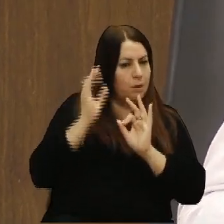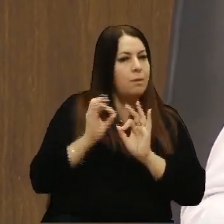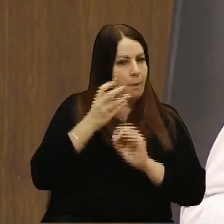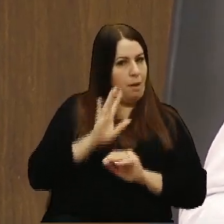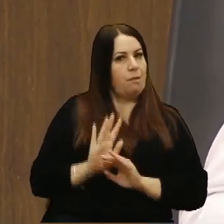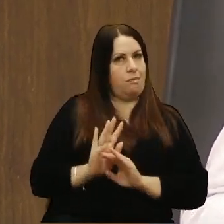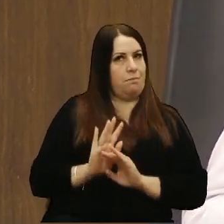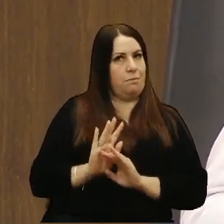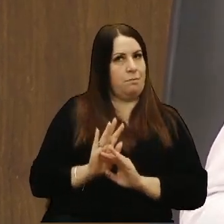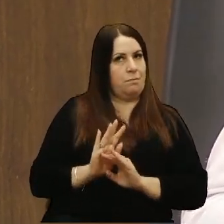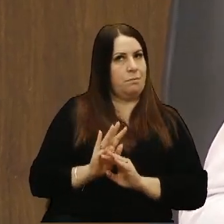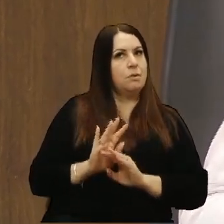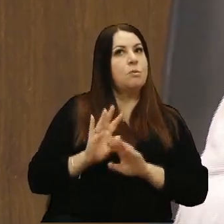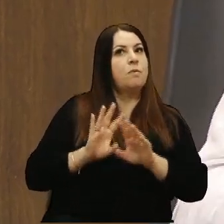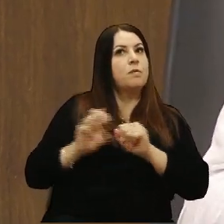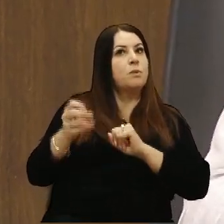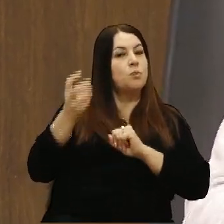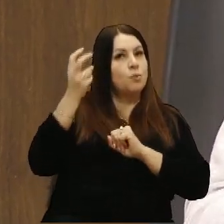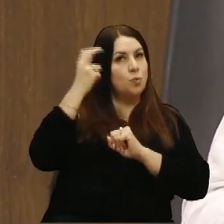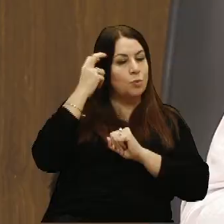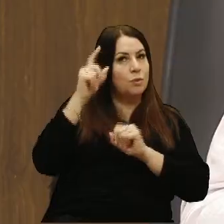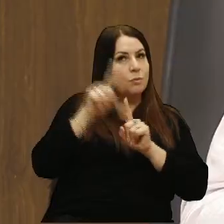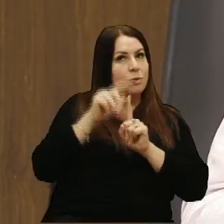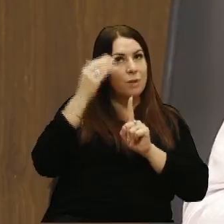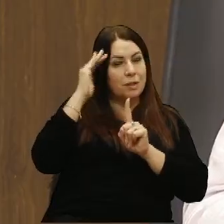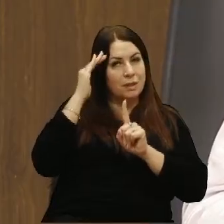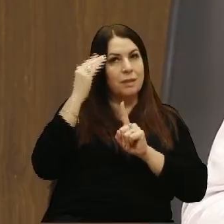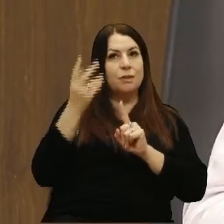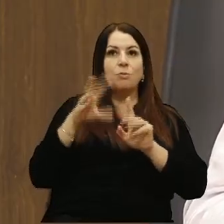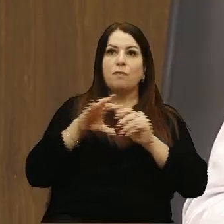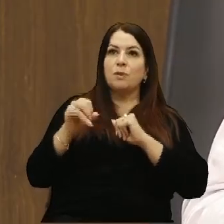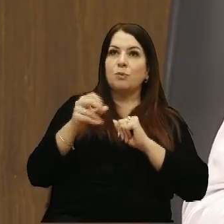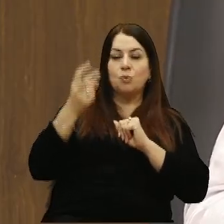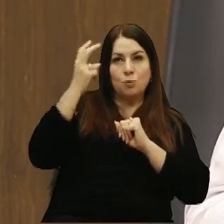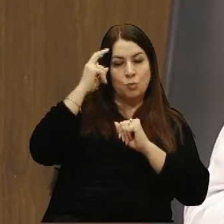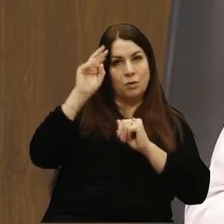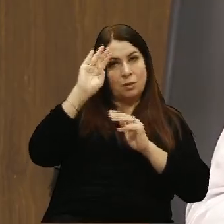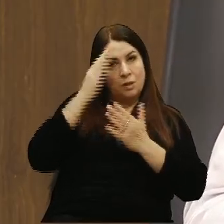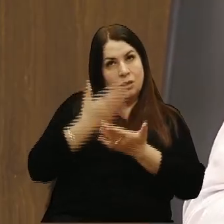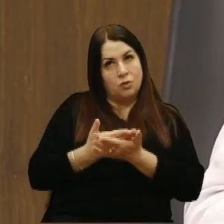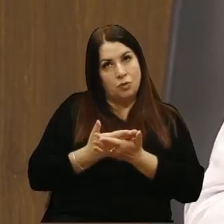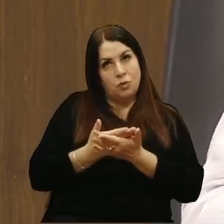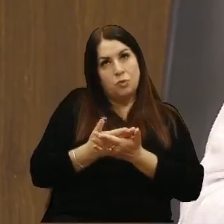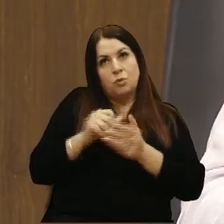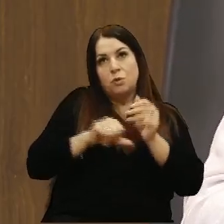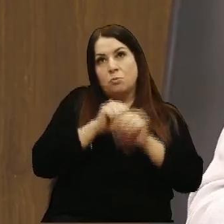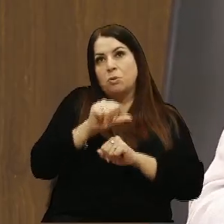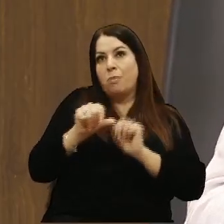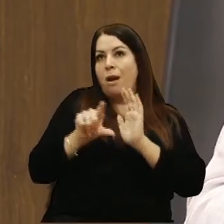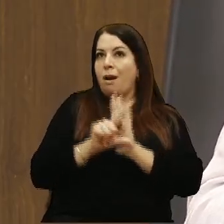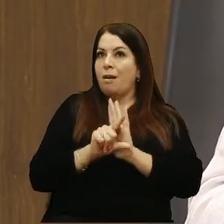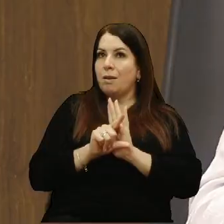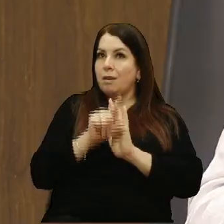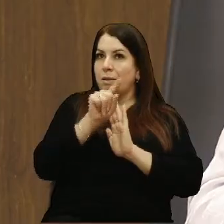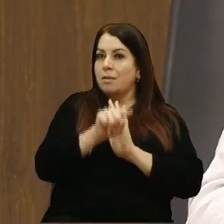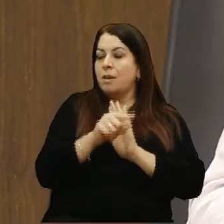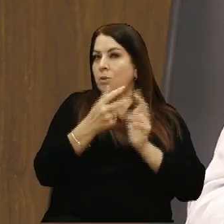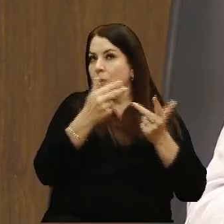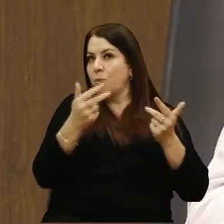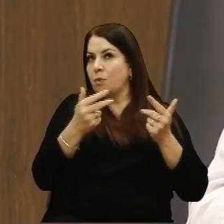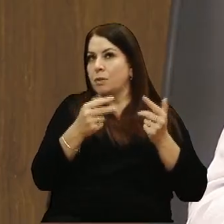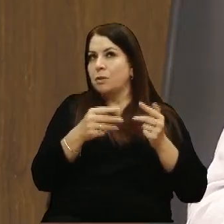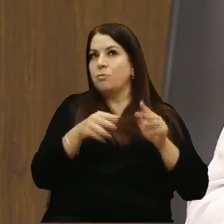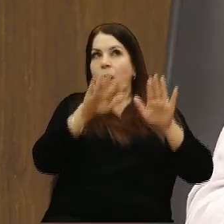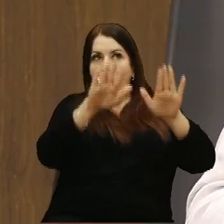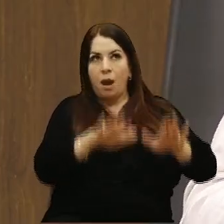bem. Quanto à formação de cultura, o senhor sabe que eu entendo como formação de cultura. Eu acredito que a cultura deve se transformar em lei. Nós temos um caso típico de